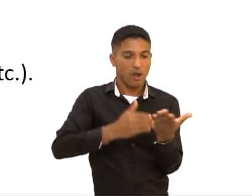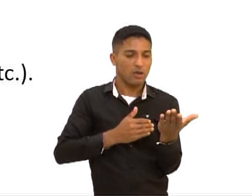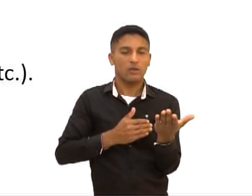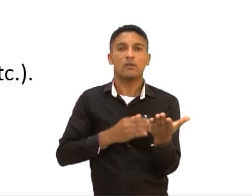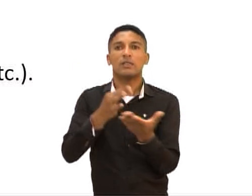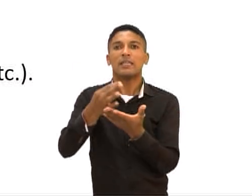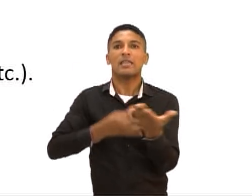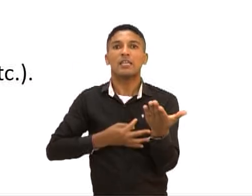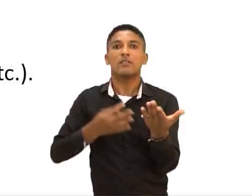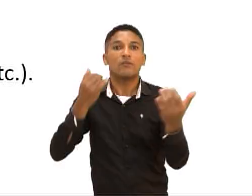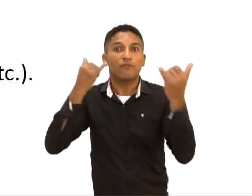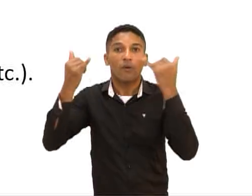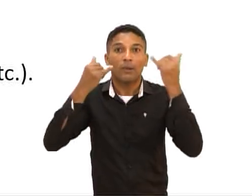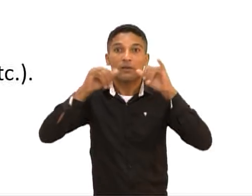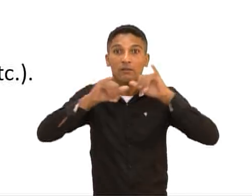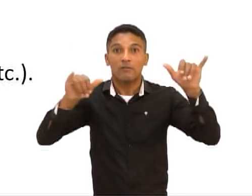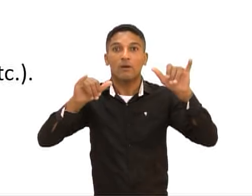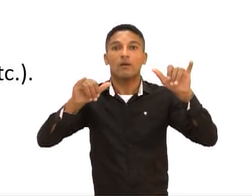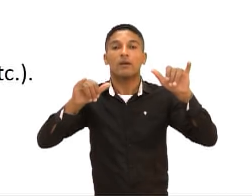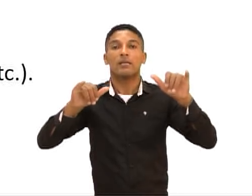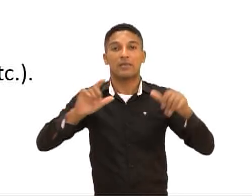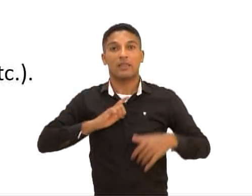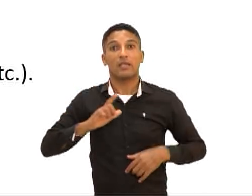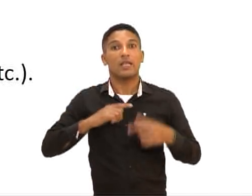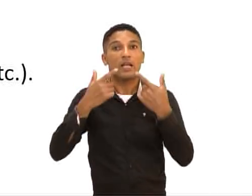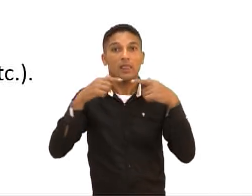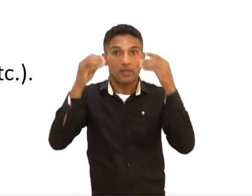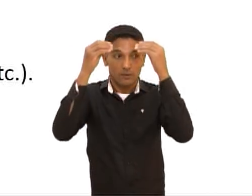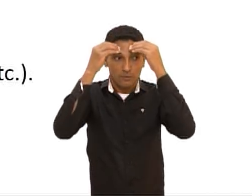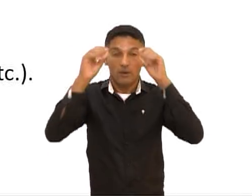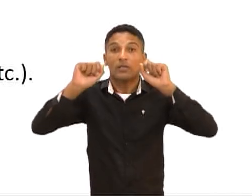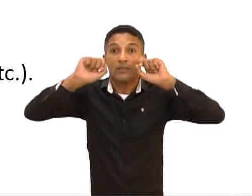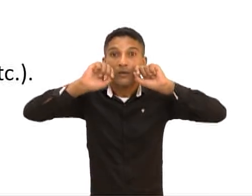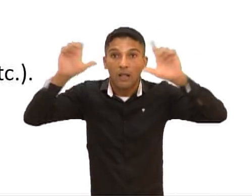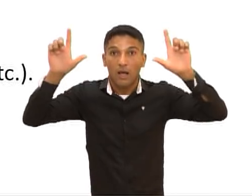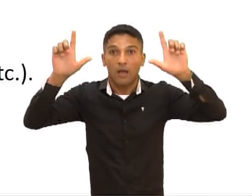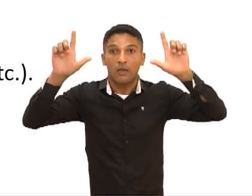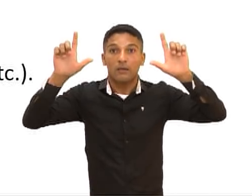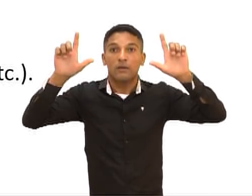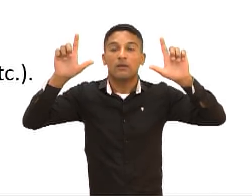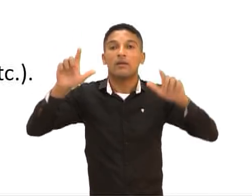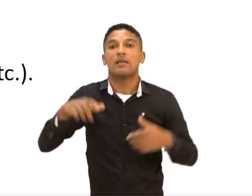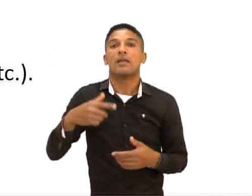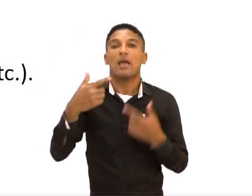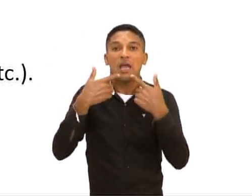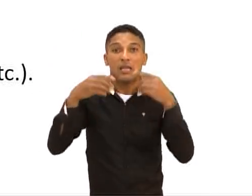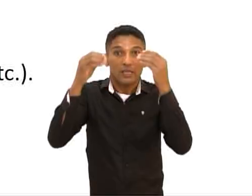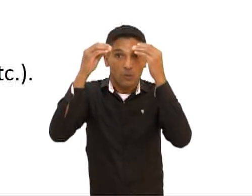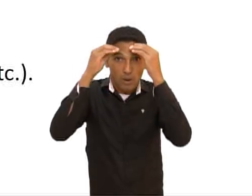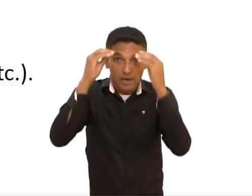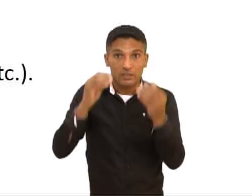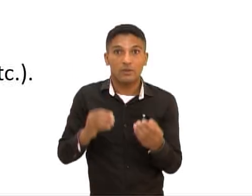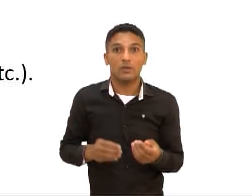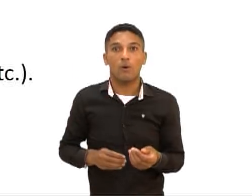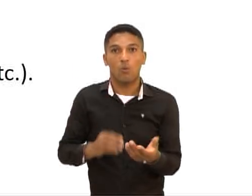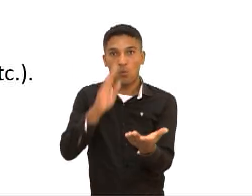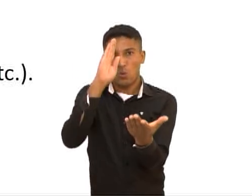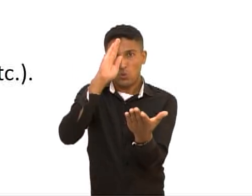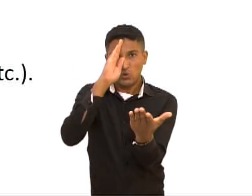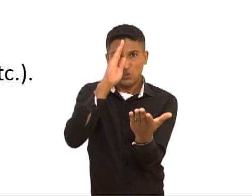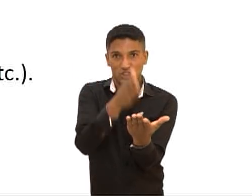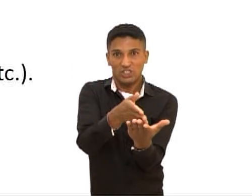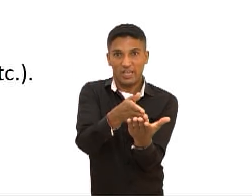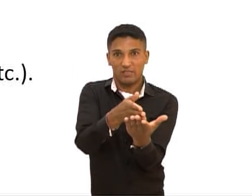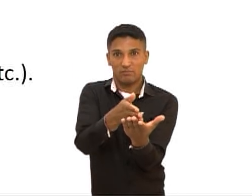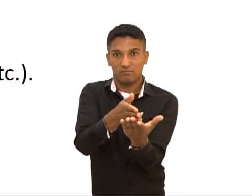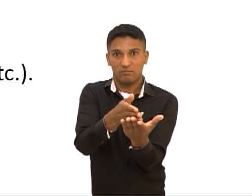direta. Deve estar isento de duplas interpretações. Ao contrário dos textos poéticos ou literários, que utilizam